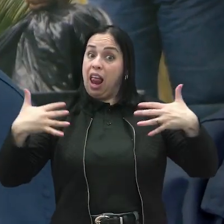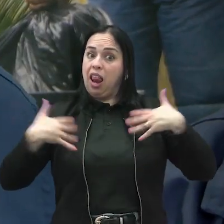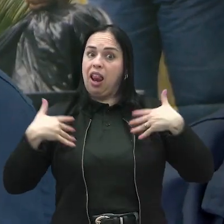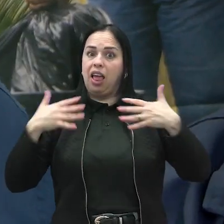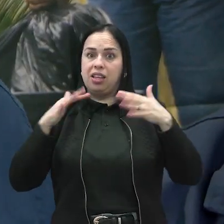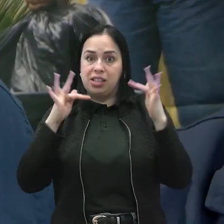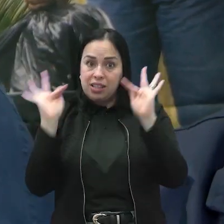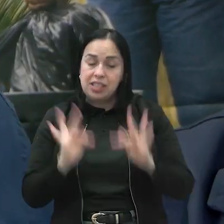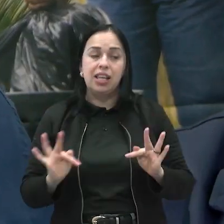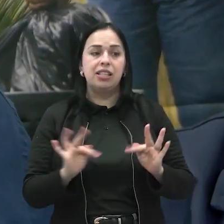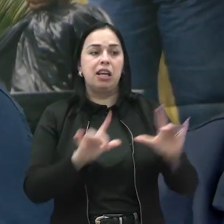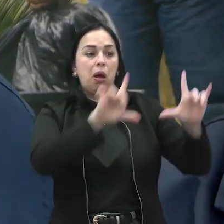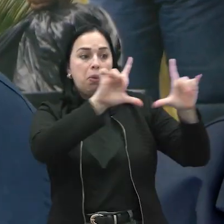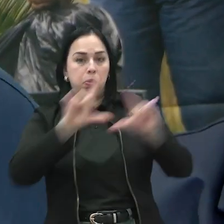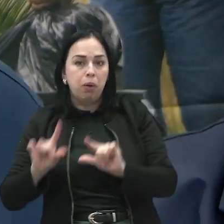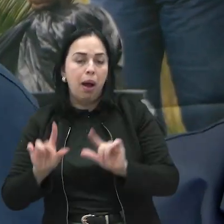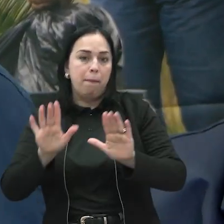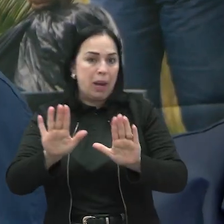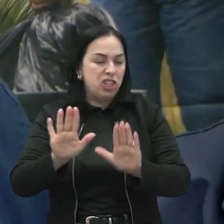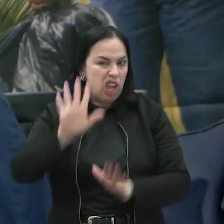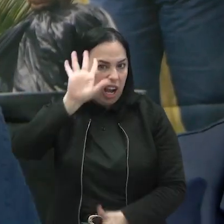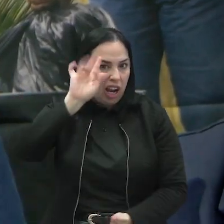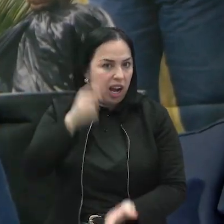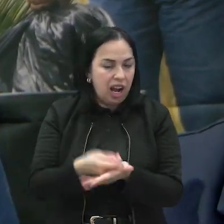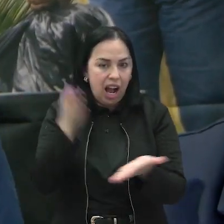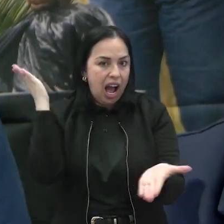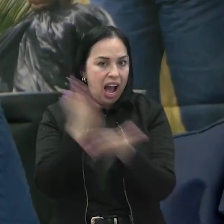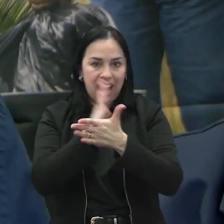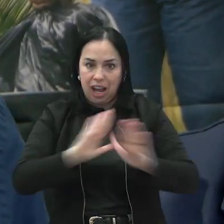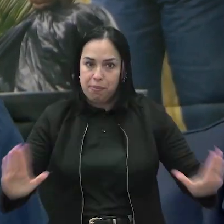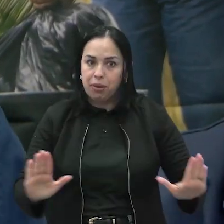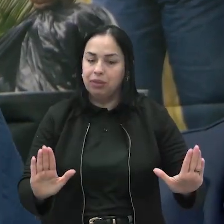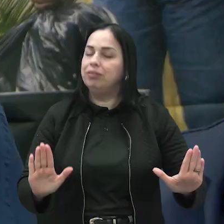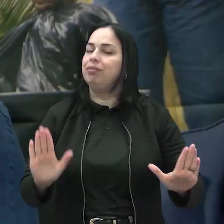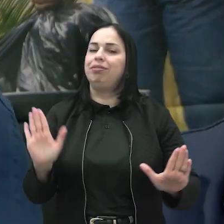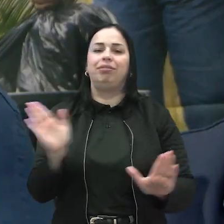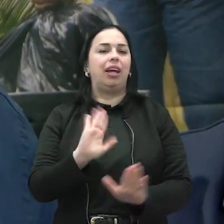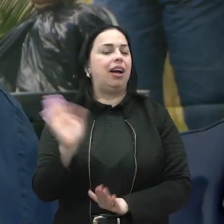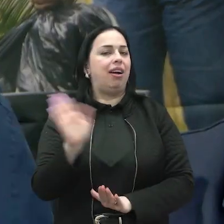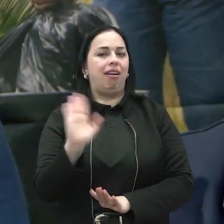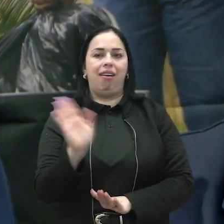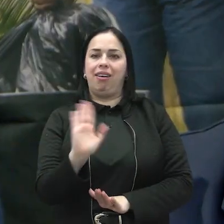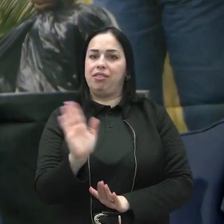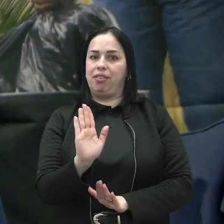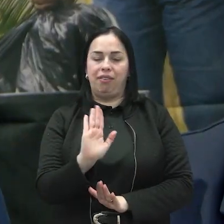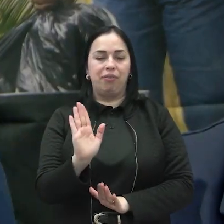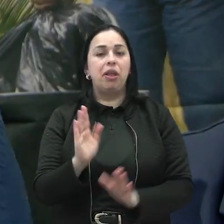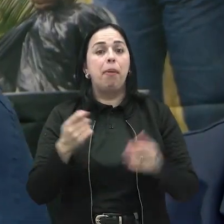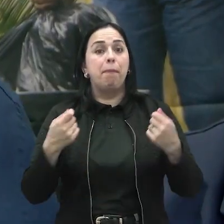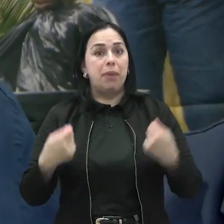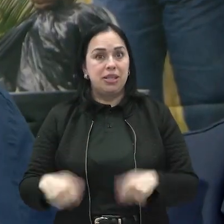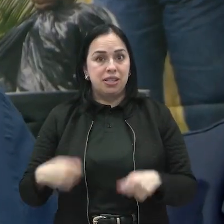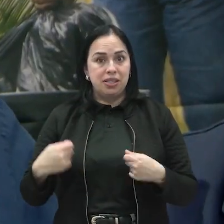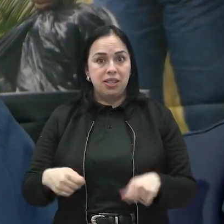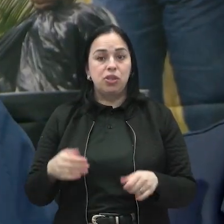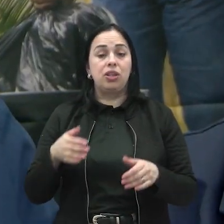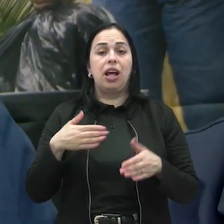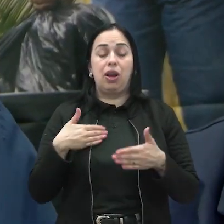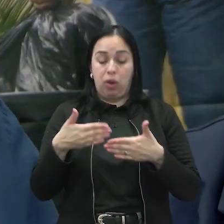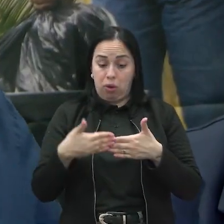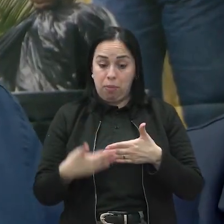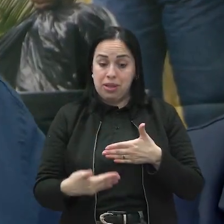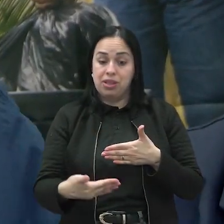a gente não pode de forma alguma achar que já está tudo resolvido ou relaxar. Isso não é verdade. Nós vamos agora